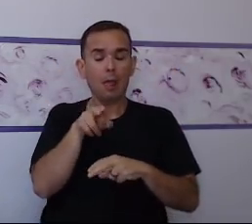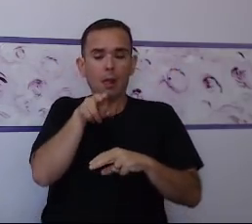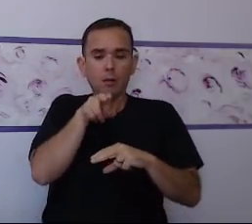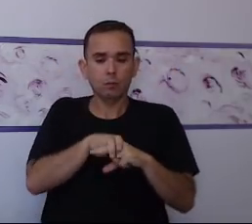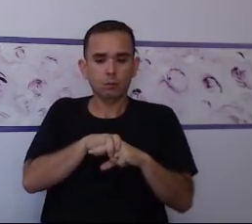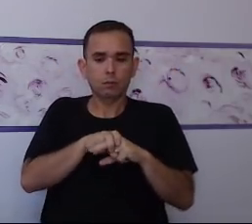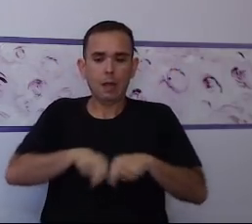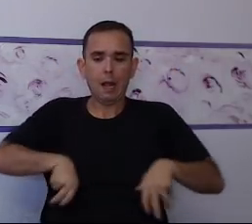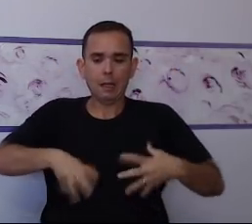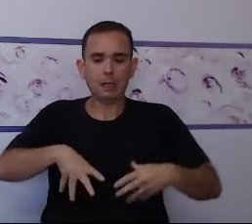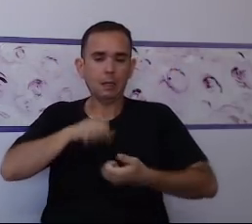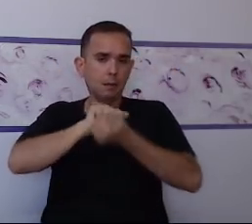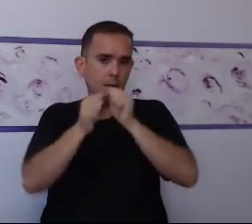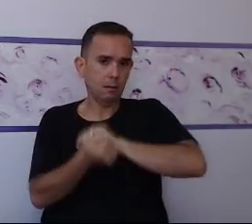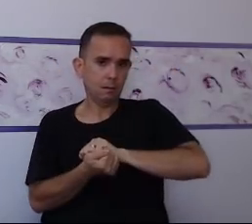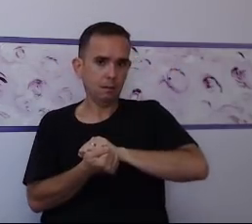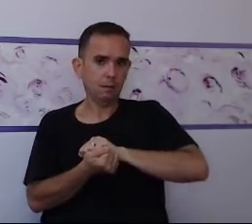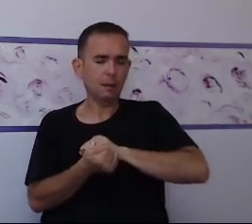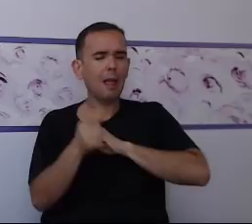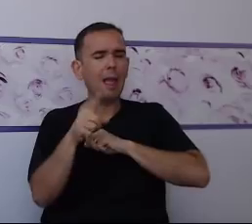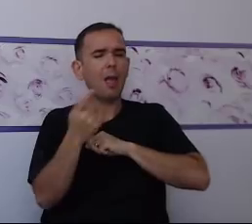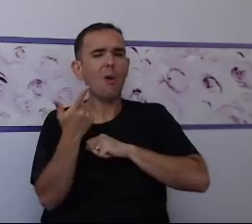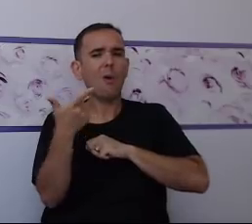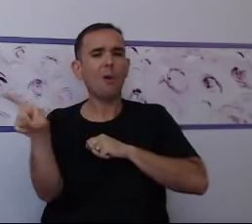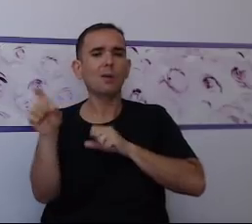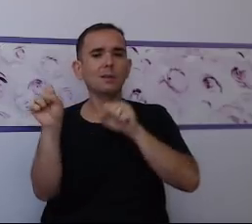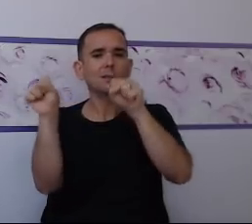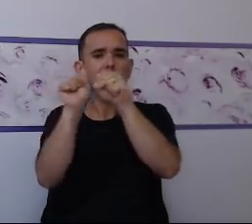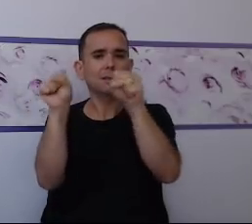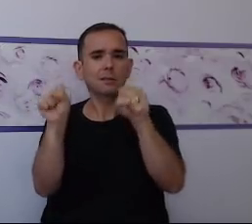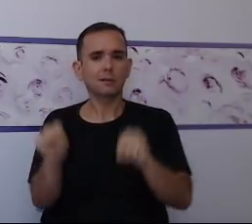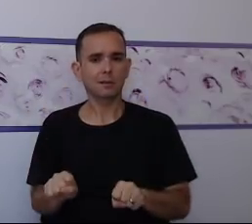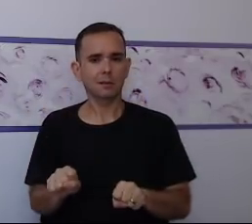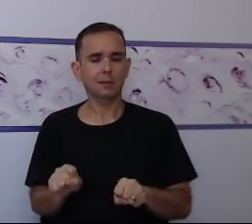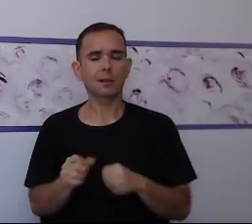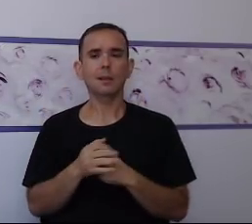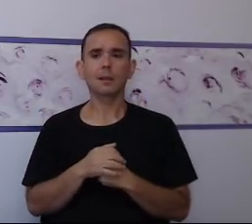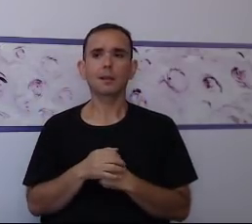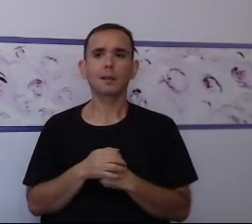rodas é outro sistema.